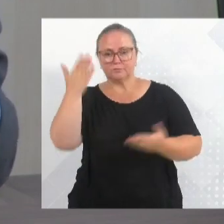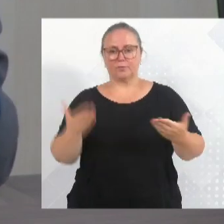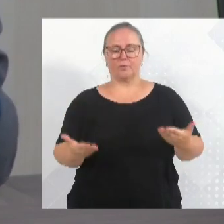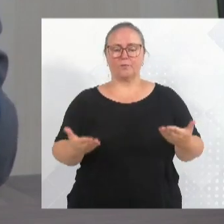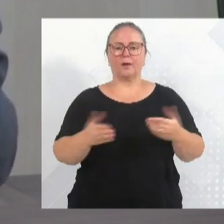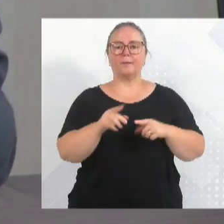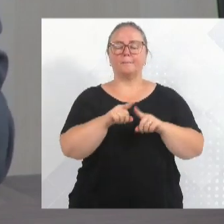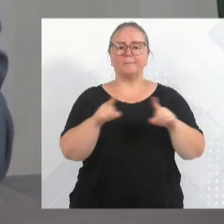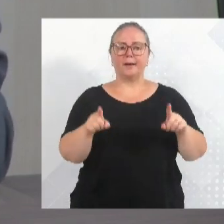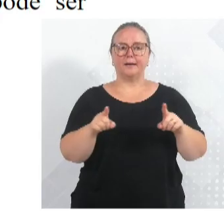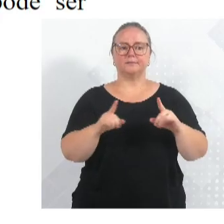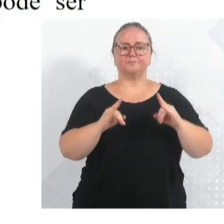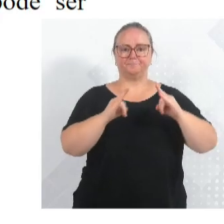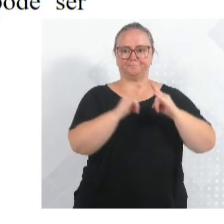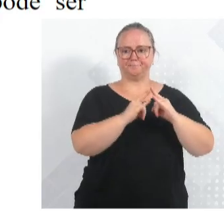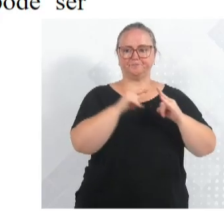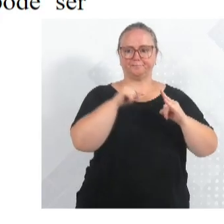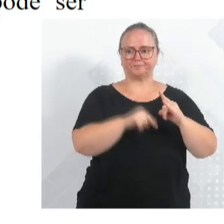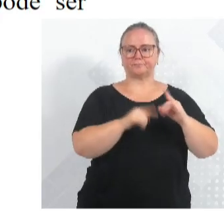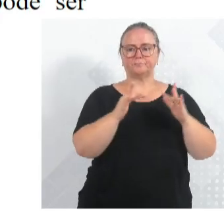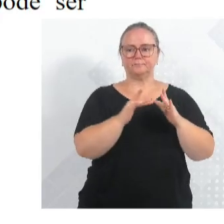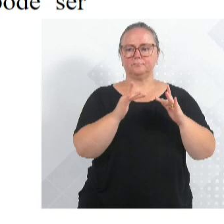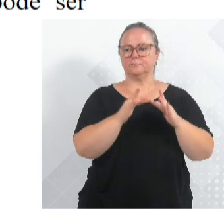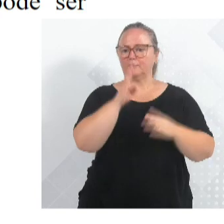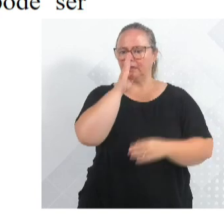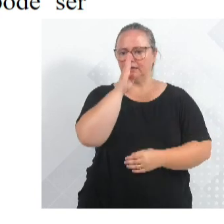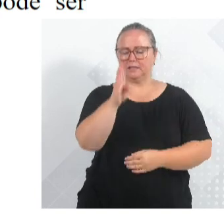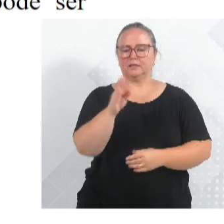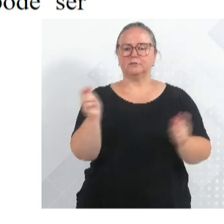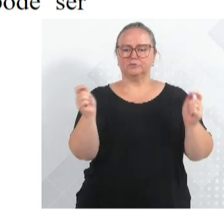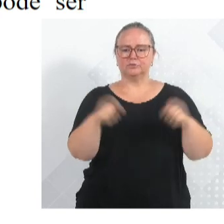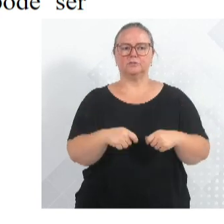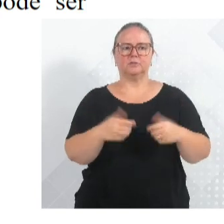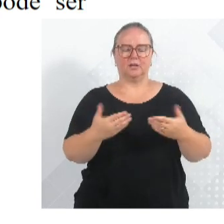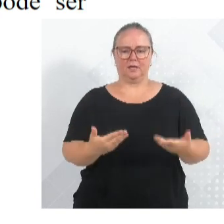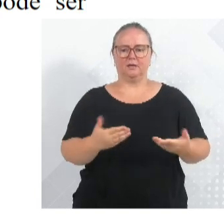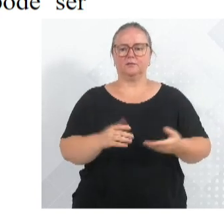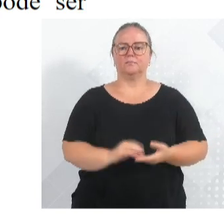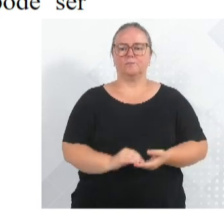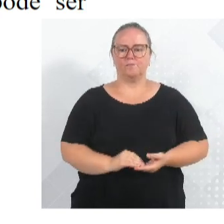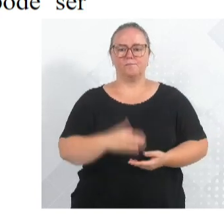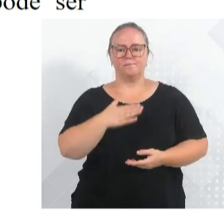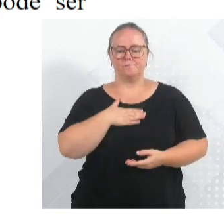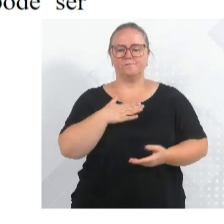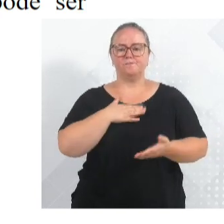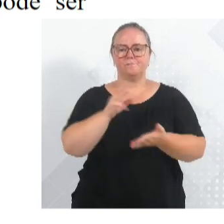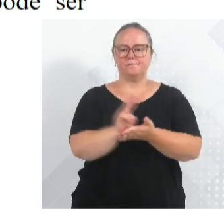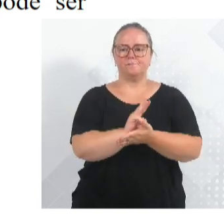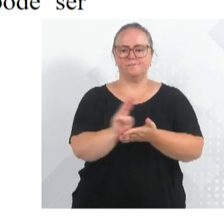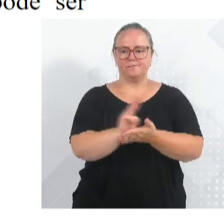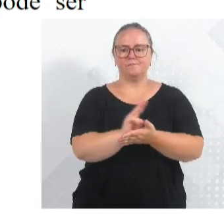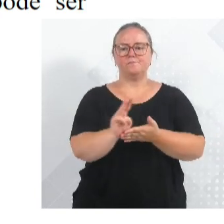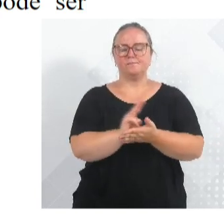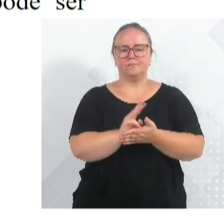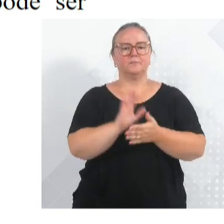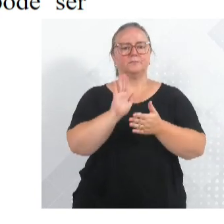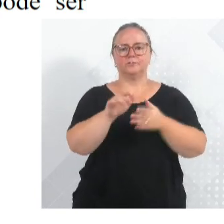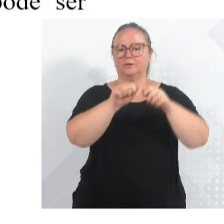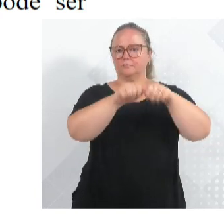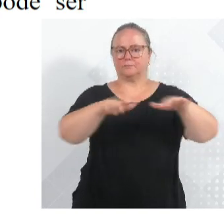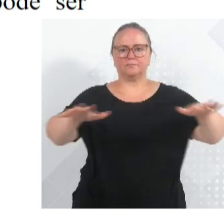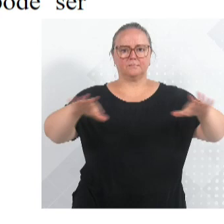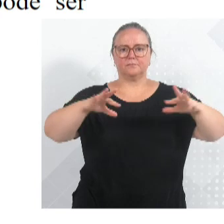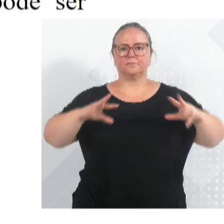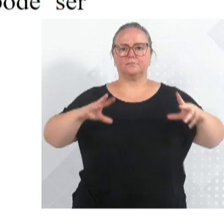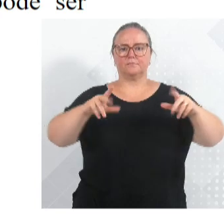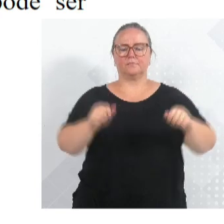das instituições, o contato é feito direto pelo WhatsApp da presidência. Então, o meu WhatsApp ali foi passado para toda a rede municipal